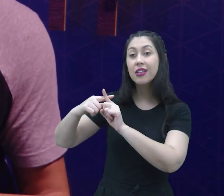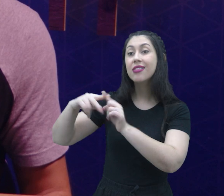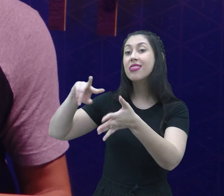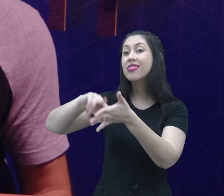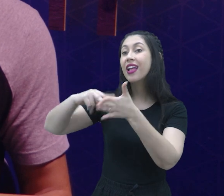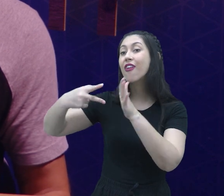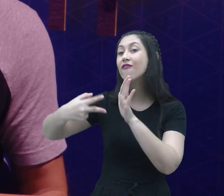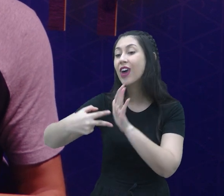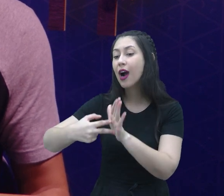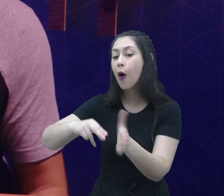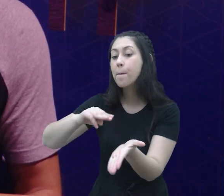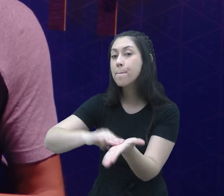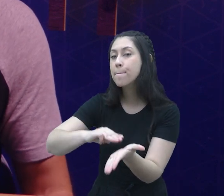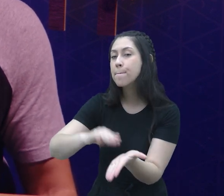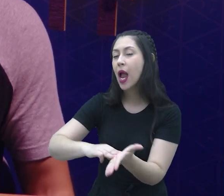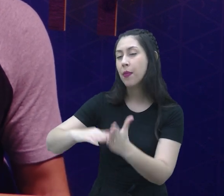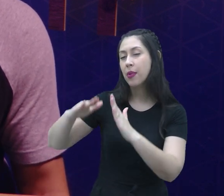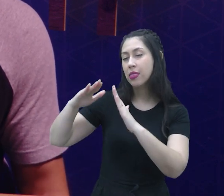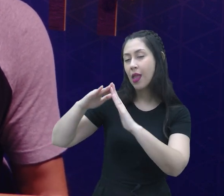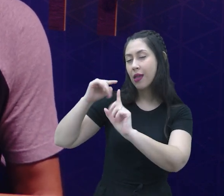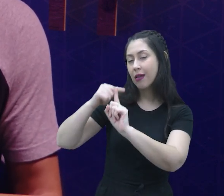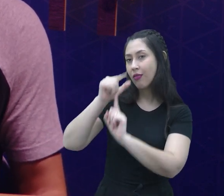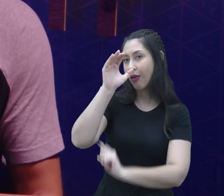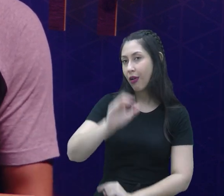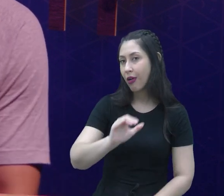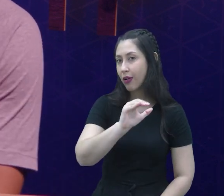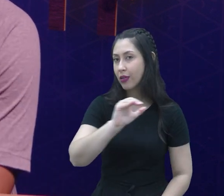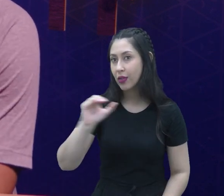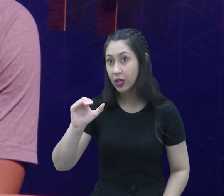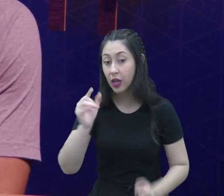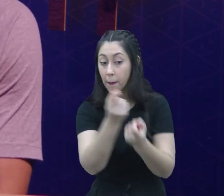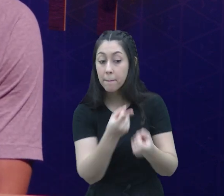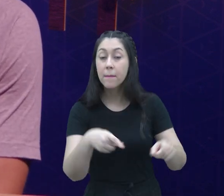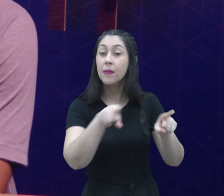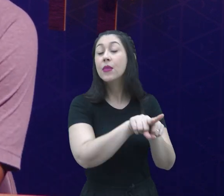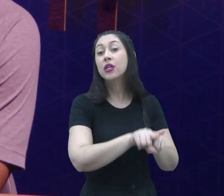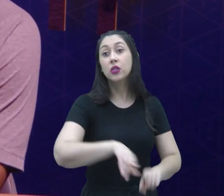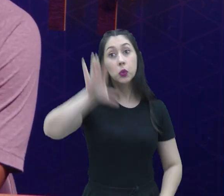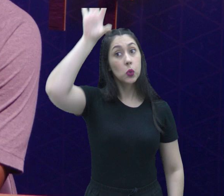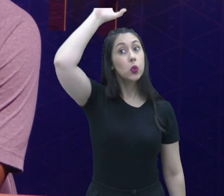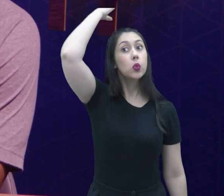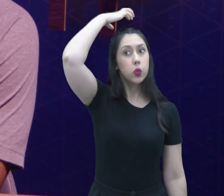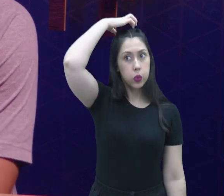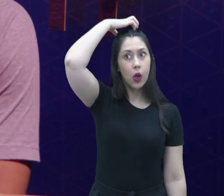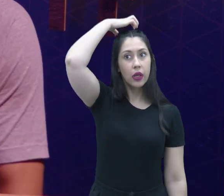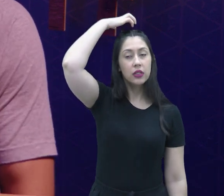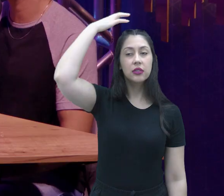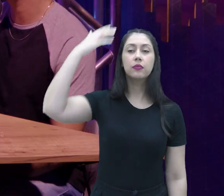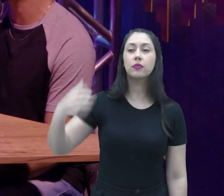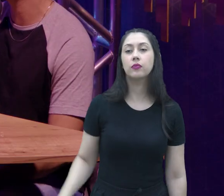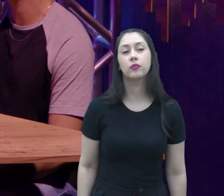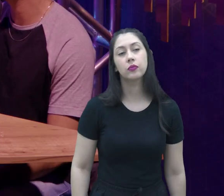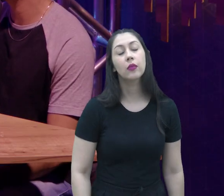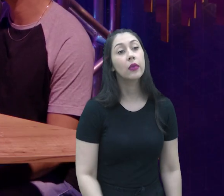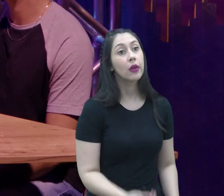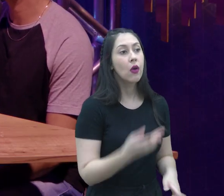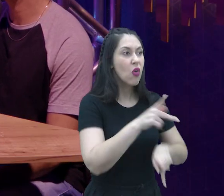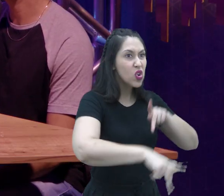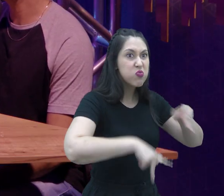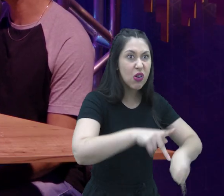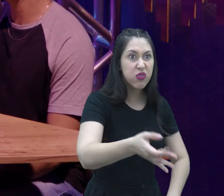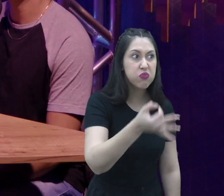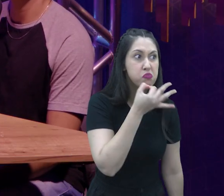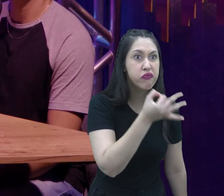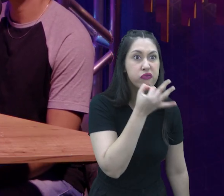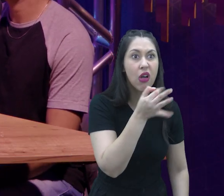poderosos dessa instituição que era a Igreja Católica com os monarcas, né, com os reis e tudo mais. O povo